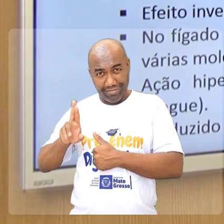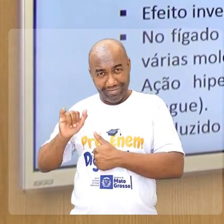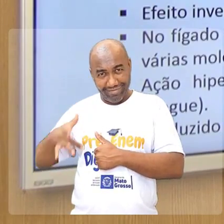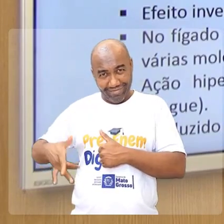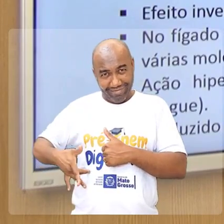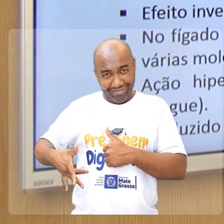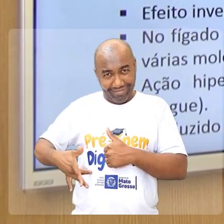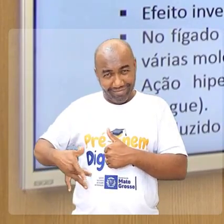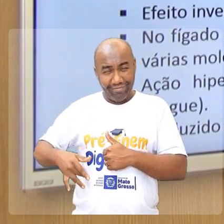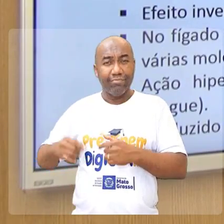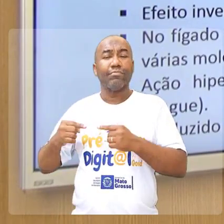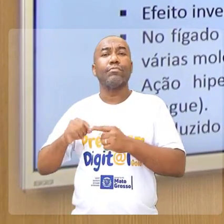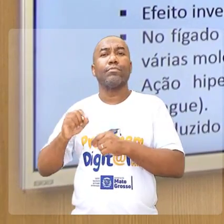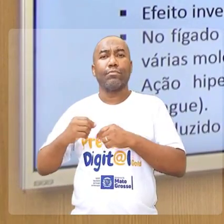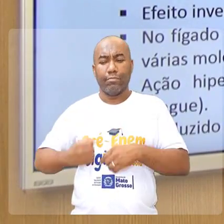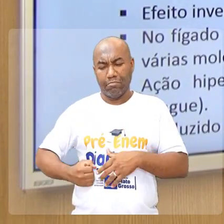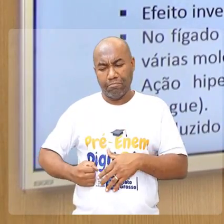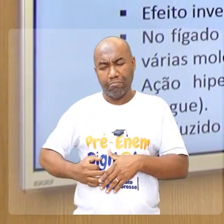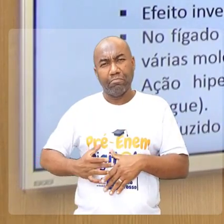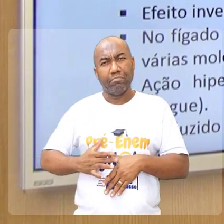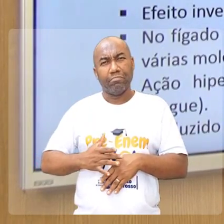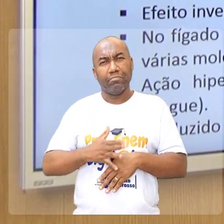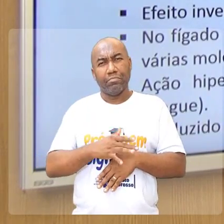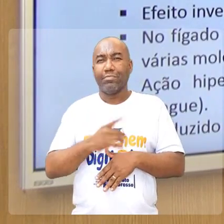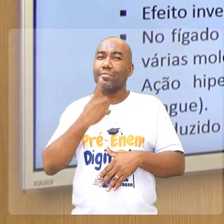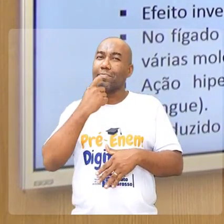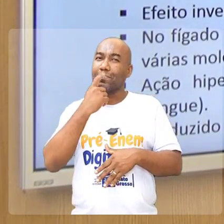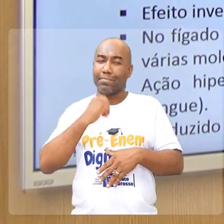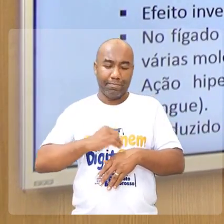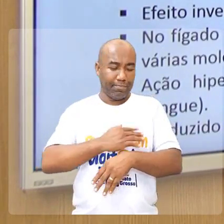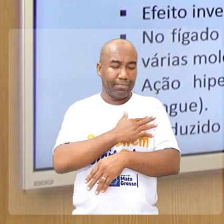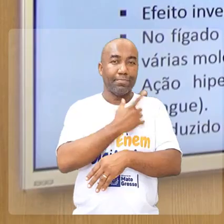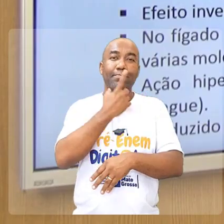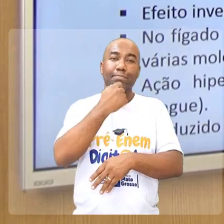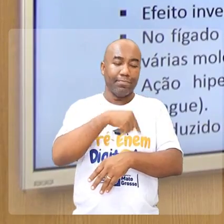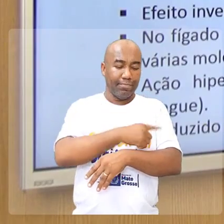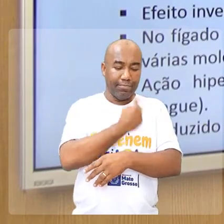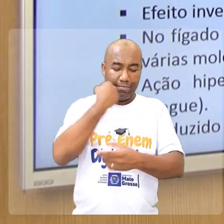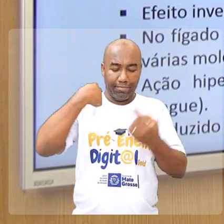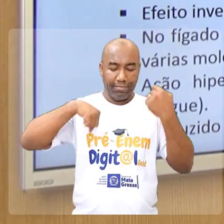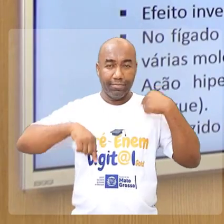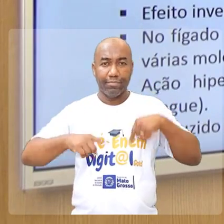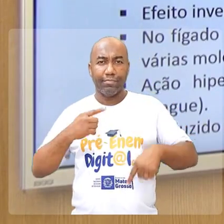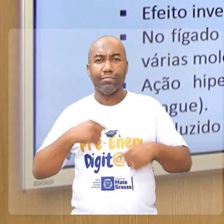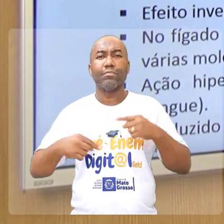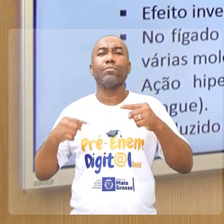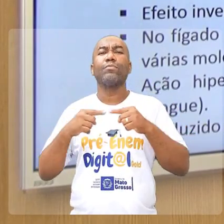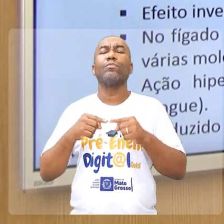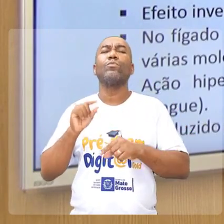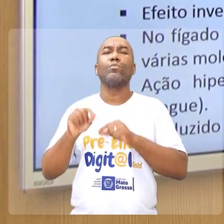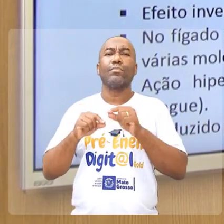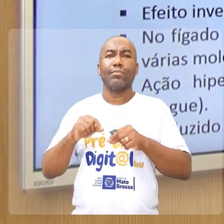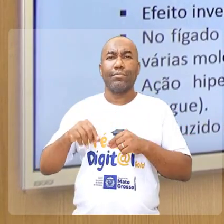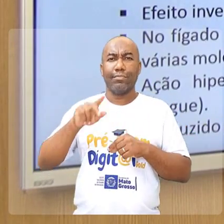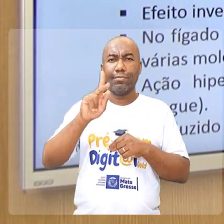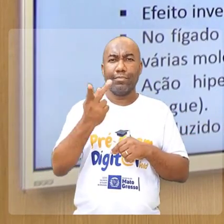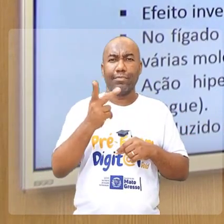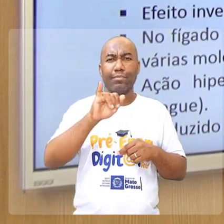a quantidade de açúcar na corrente sanguínea. A gente considera esse hormônio